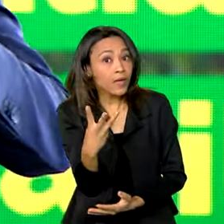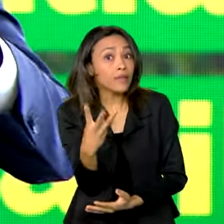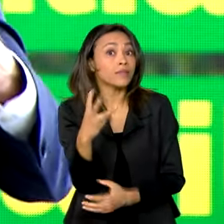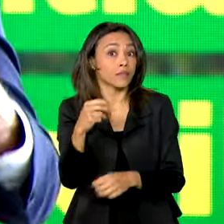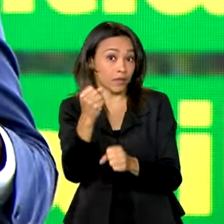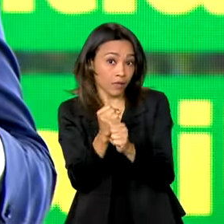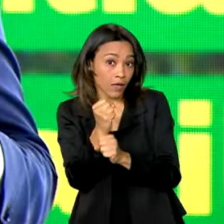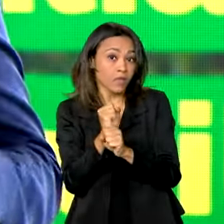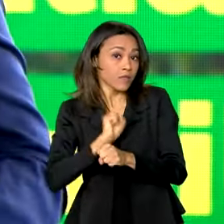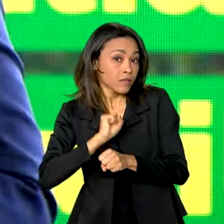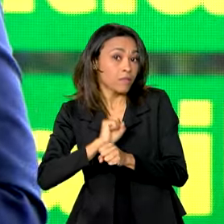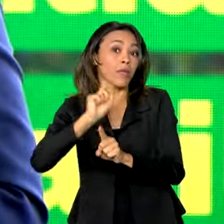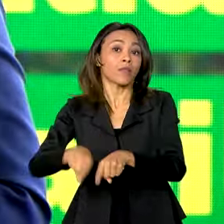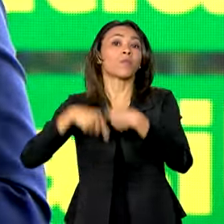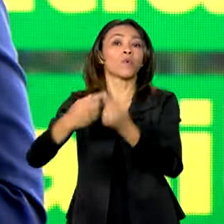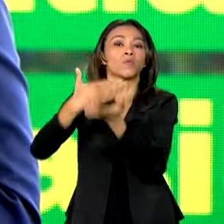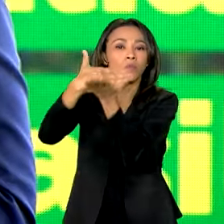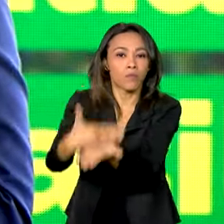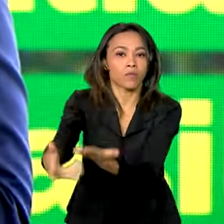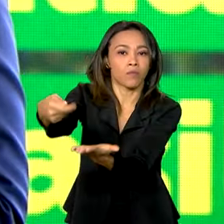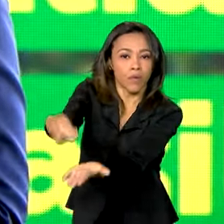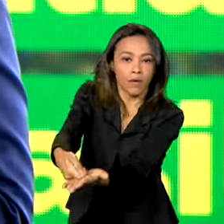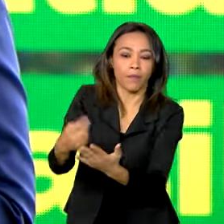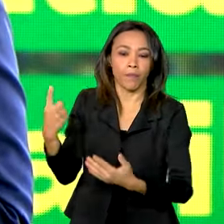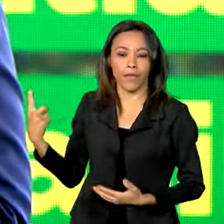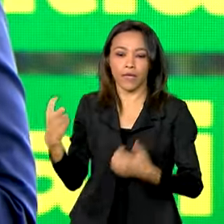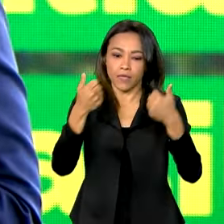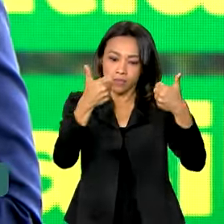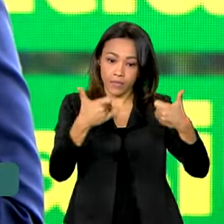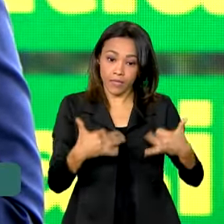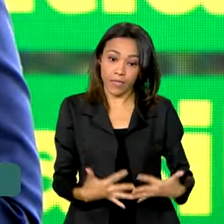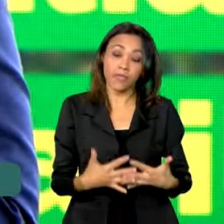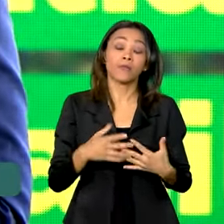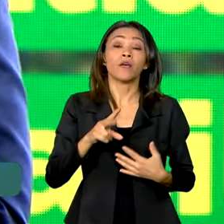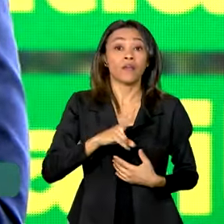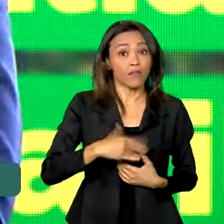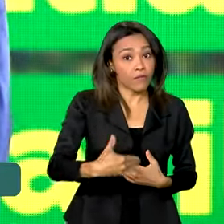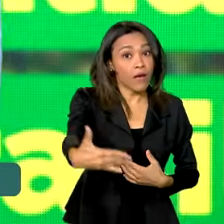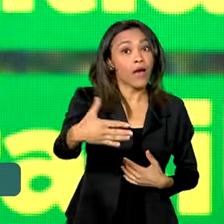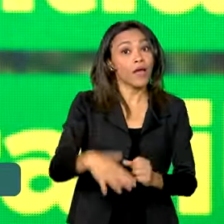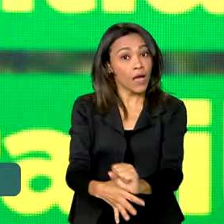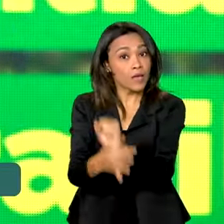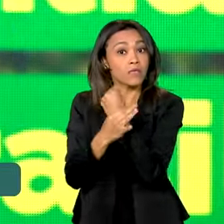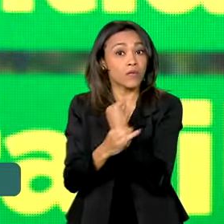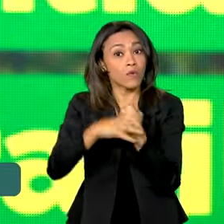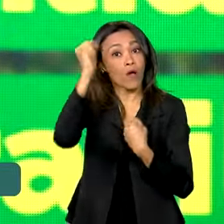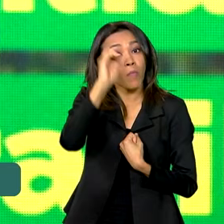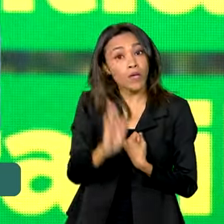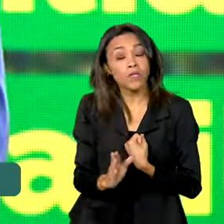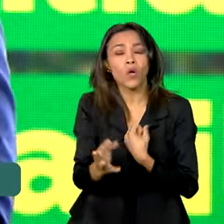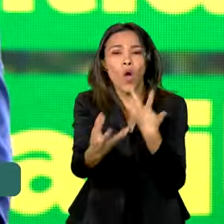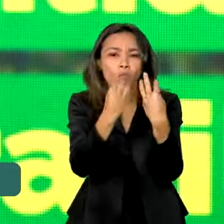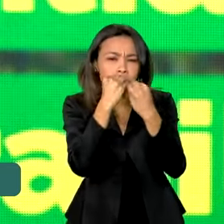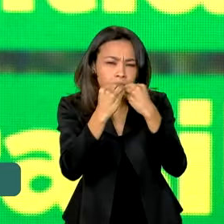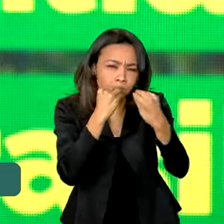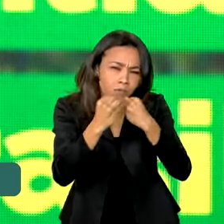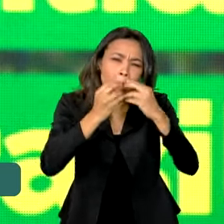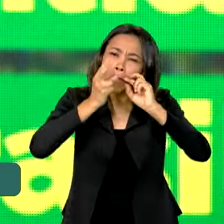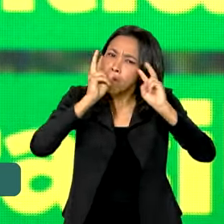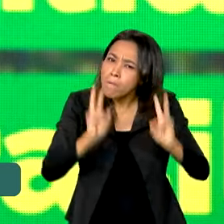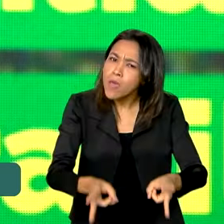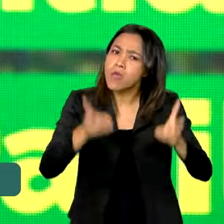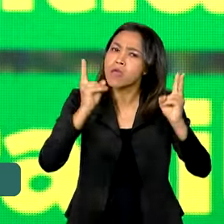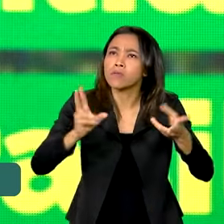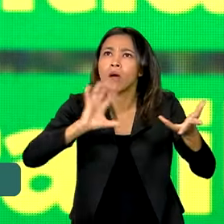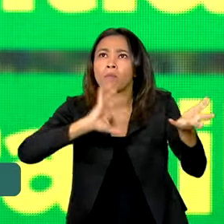de diversificar as culturas pelo território vai garantir um Brasil com mais segurança alimentar, mesmo diante